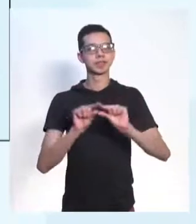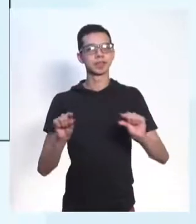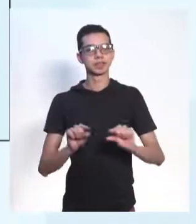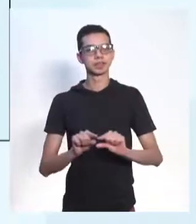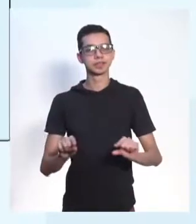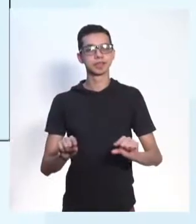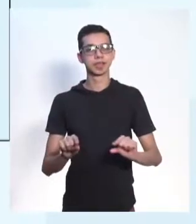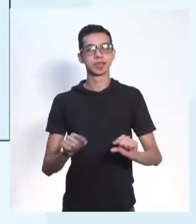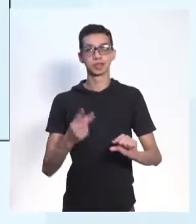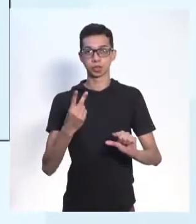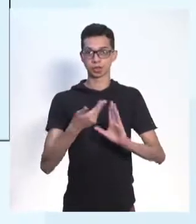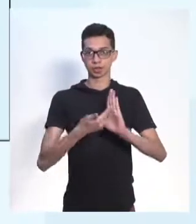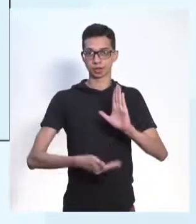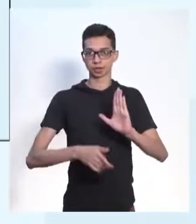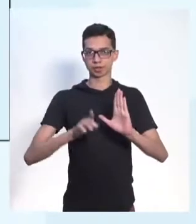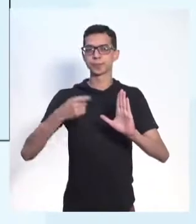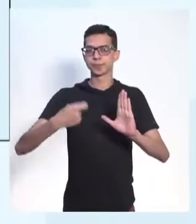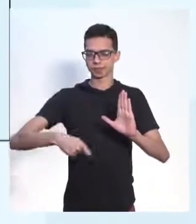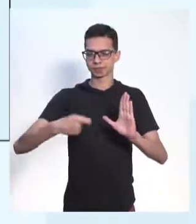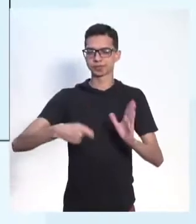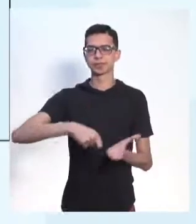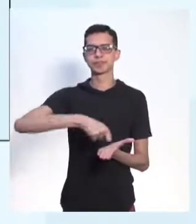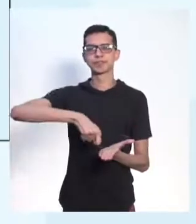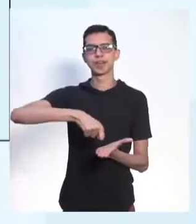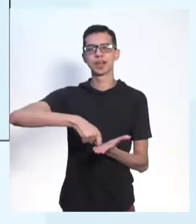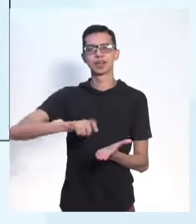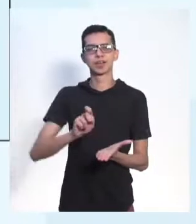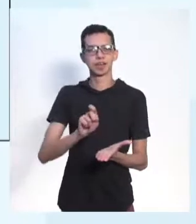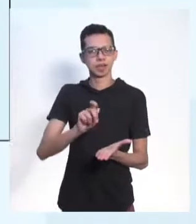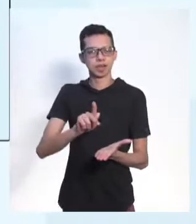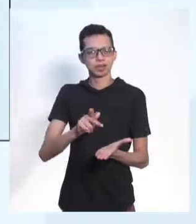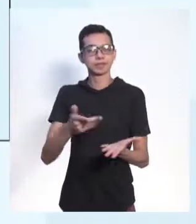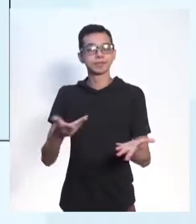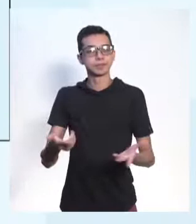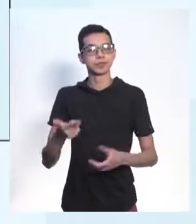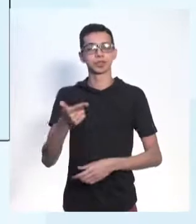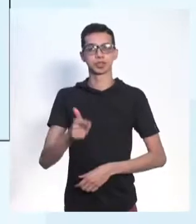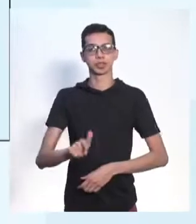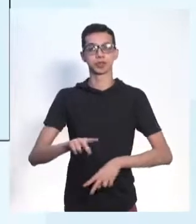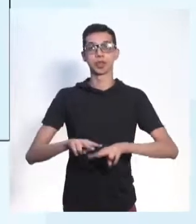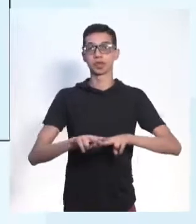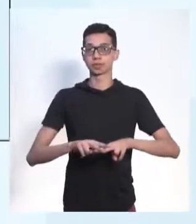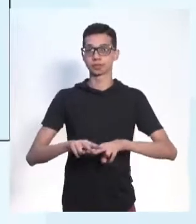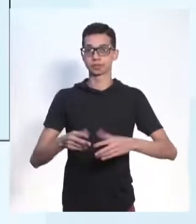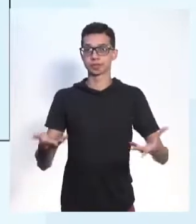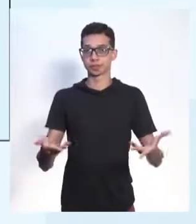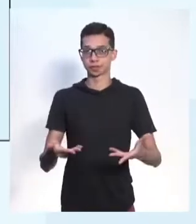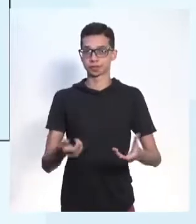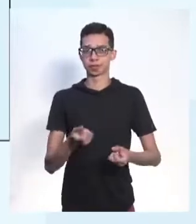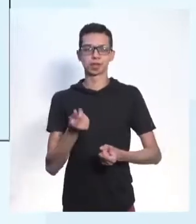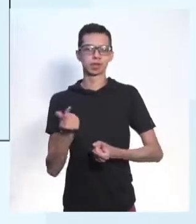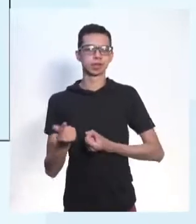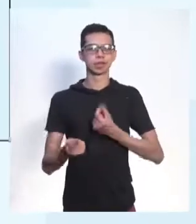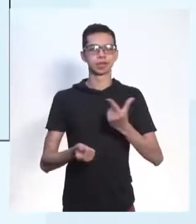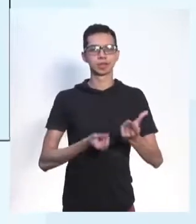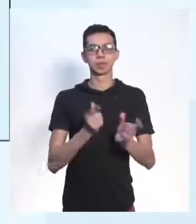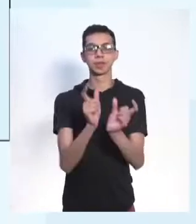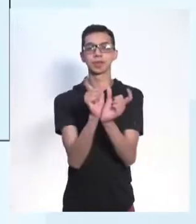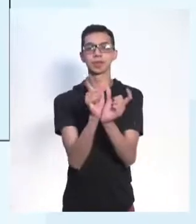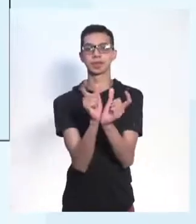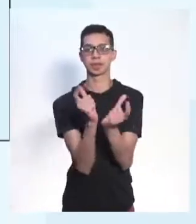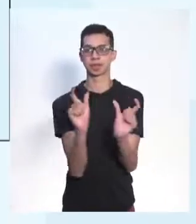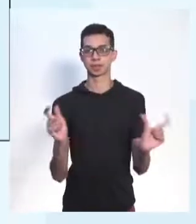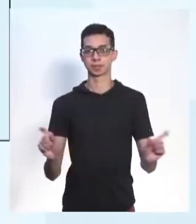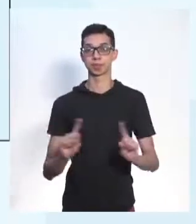nos dois relatórios que vocês precisaram fazer, certo? A gente vai acabar fazendo uma revisãozinha aí de algumas estruturas gramaticais, mas